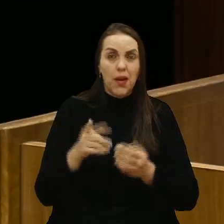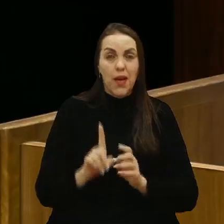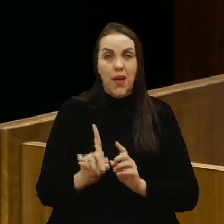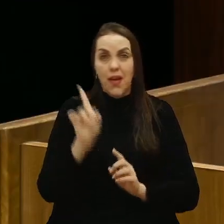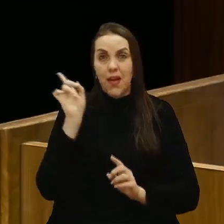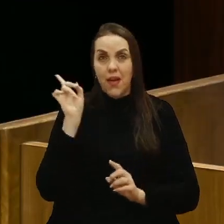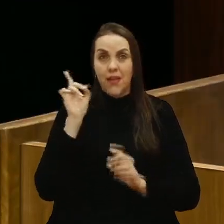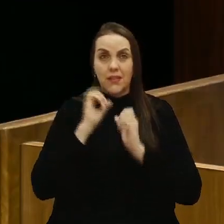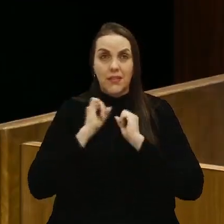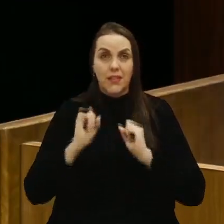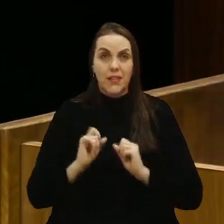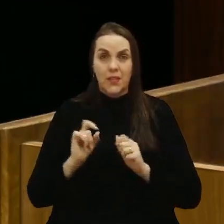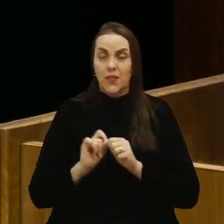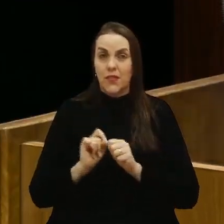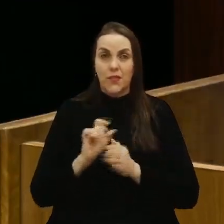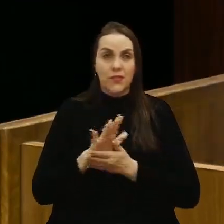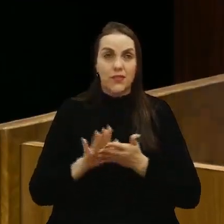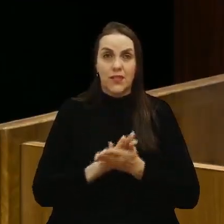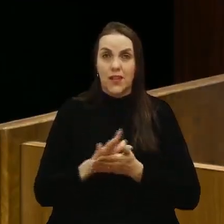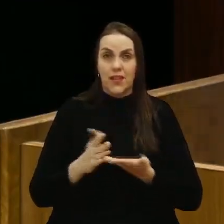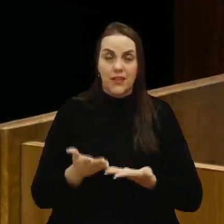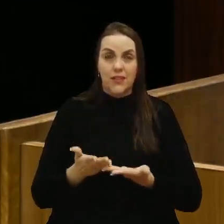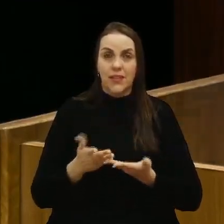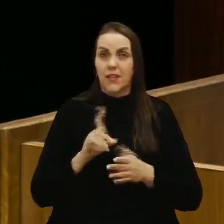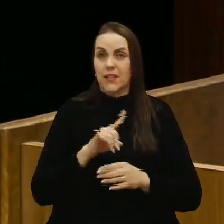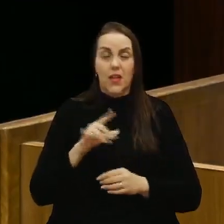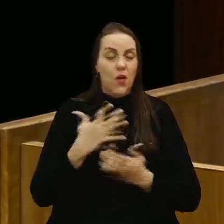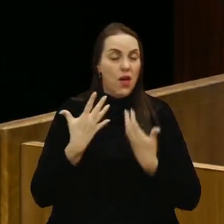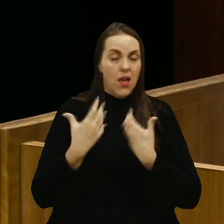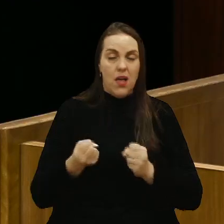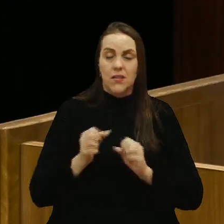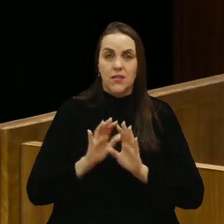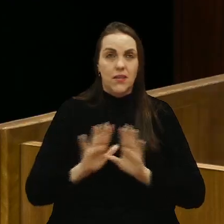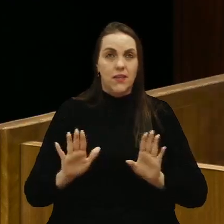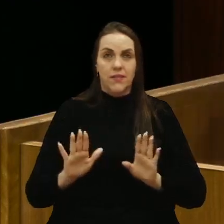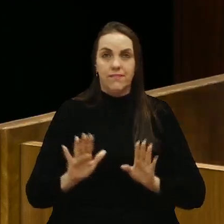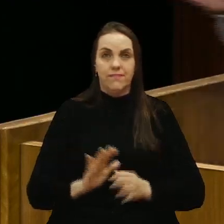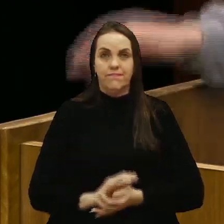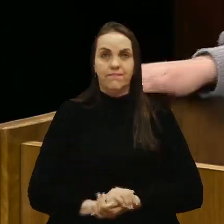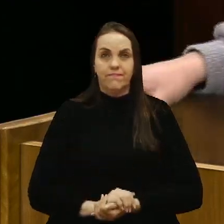não fizeram inicialmente. E isso é inadmissível.